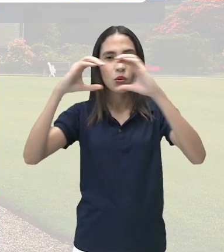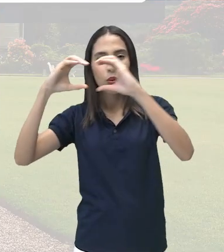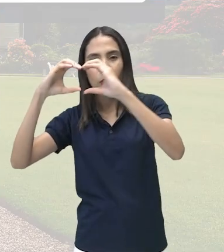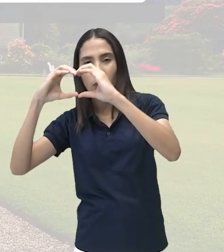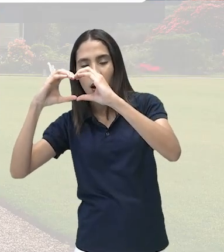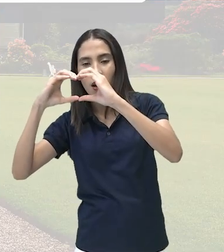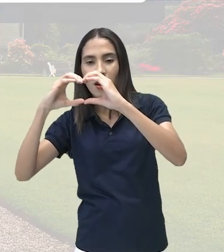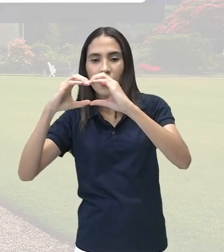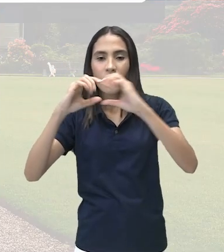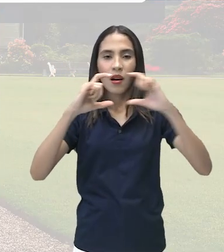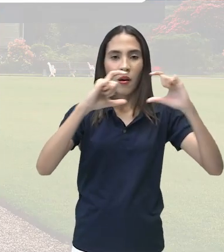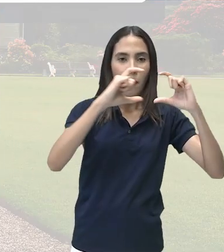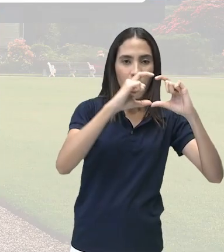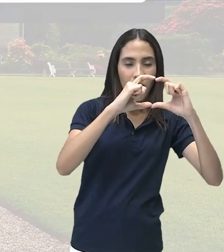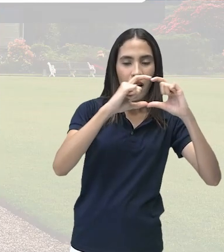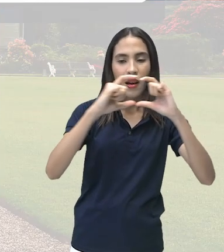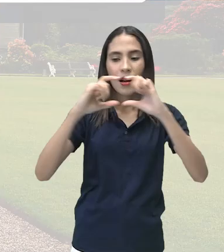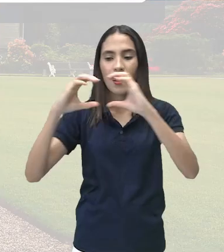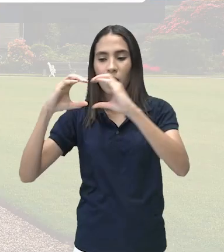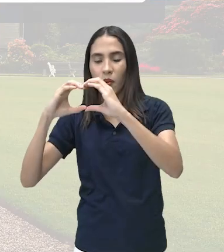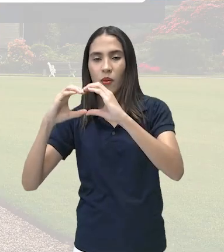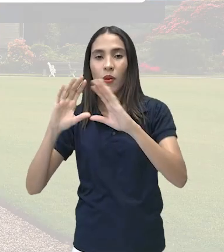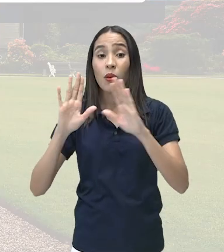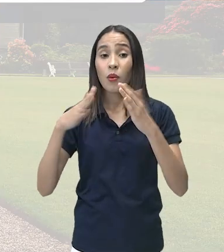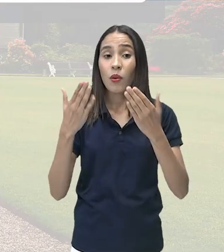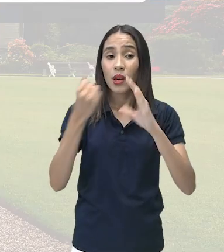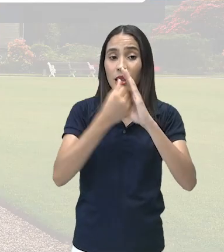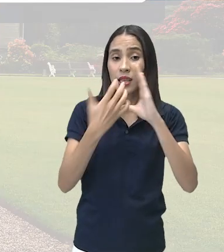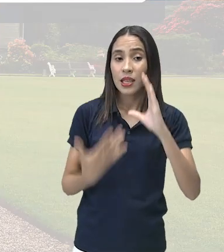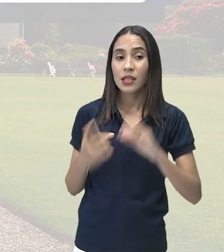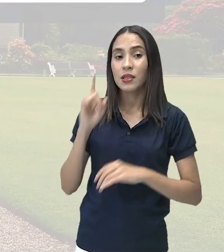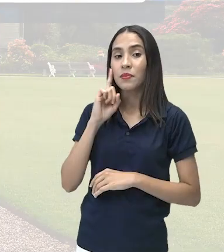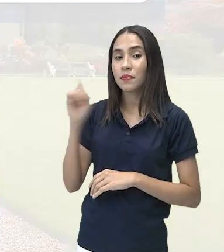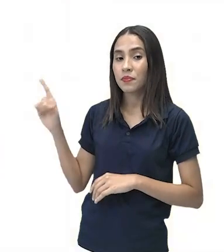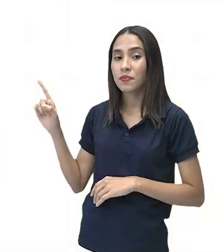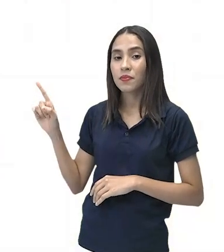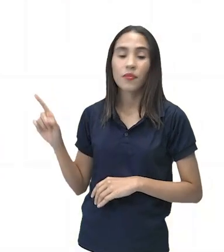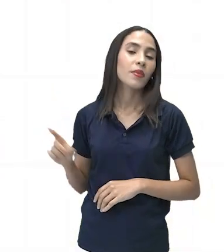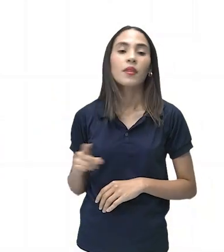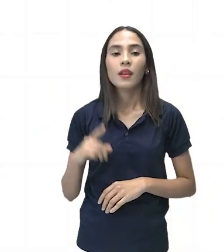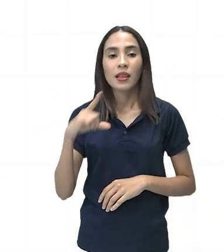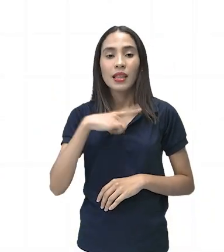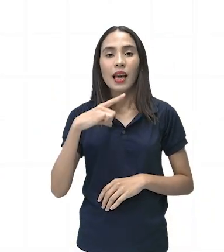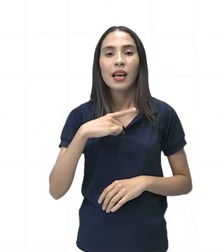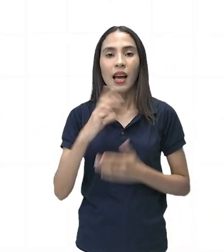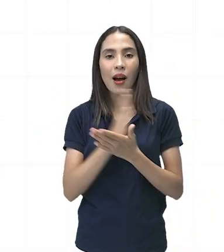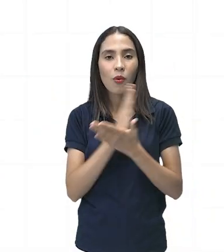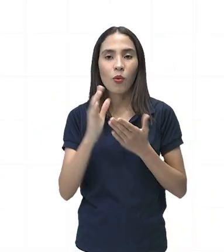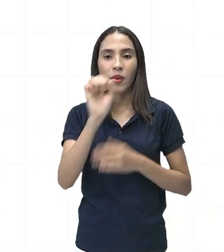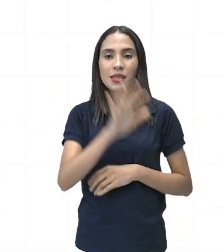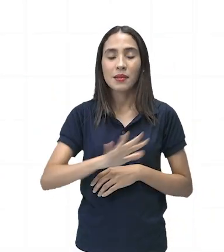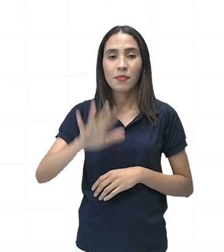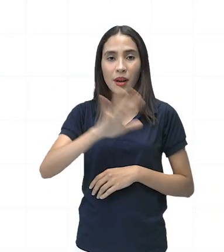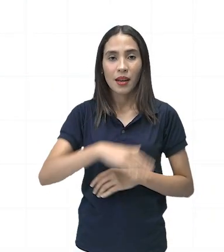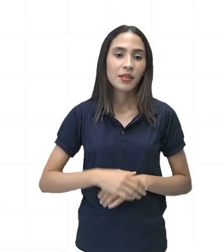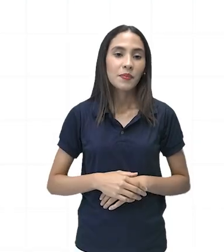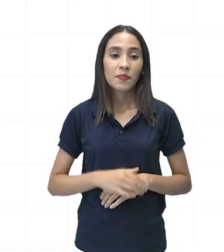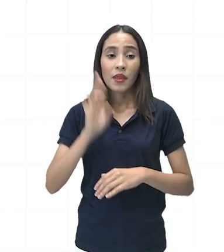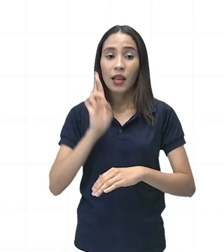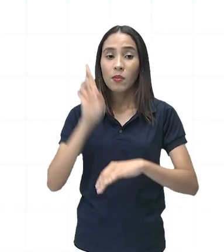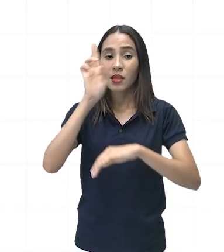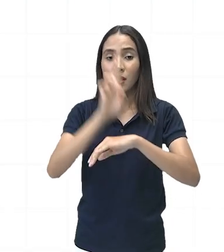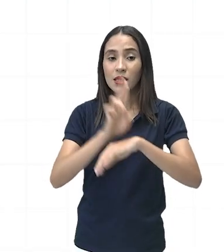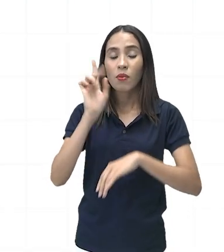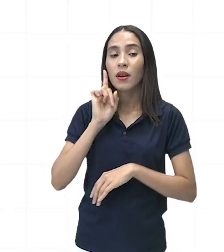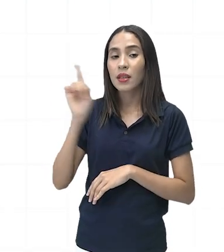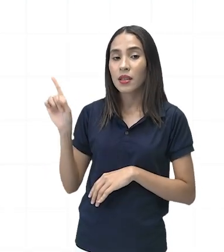Então, vamos conhecer quais as peças que compõem um heredograma. Aqui nós temos algumas